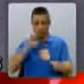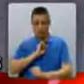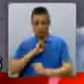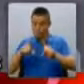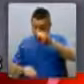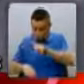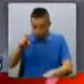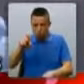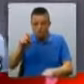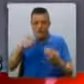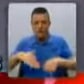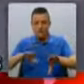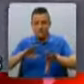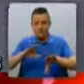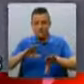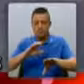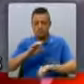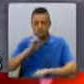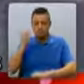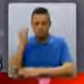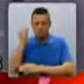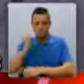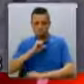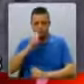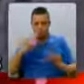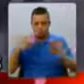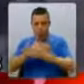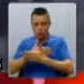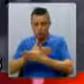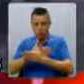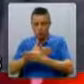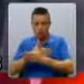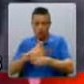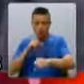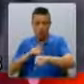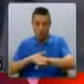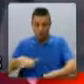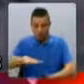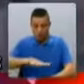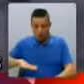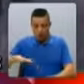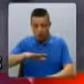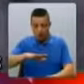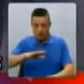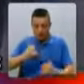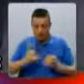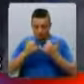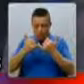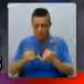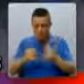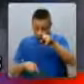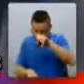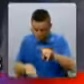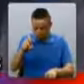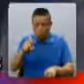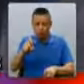fugir, matou um transeunte que estava na hora errada, no local errado, e depois